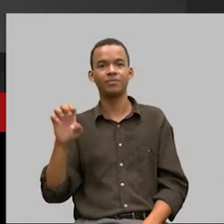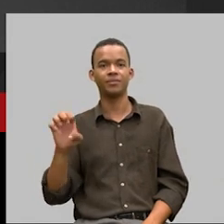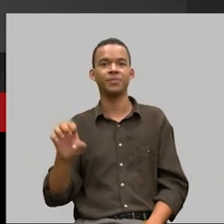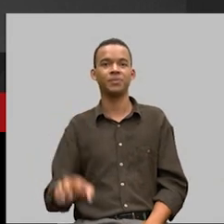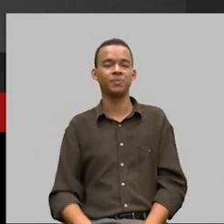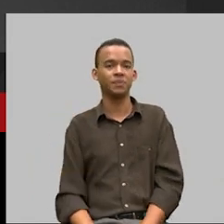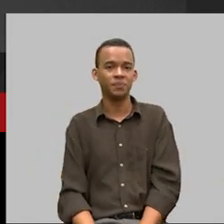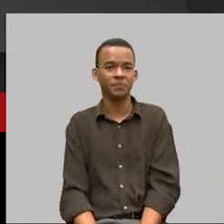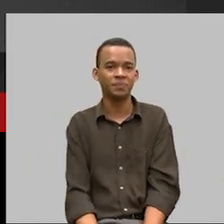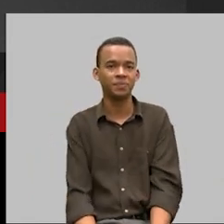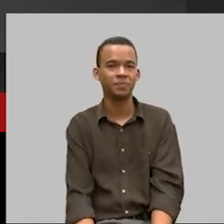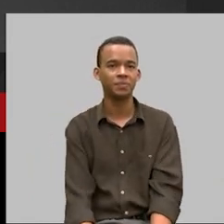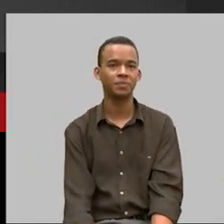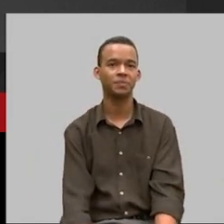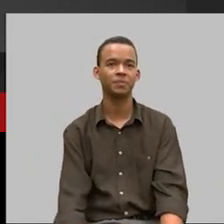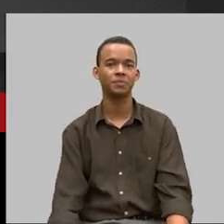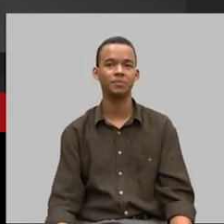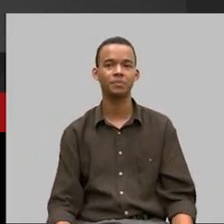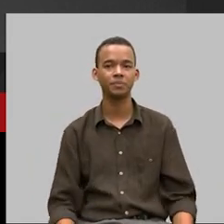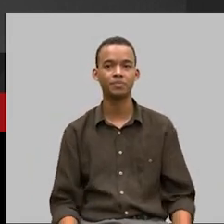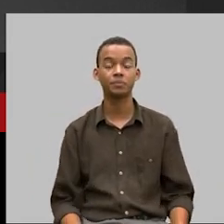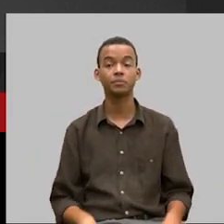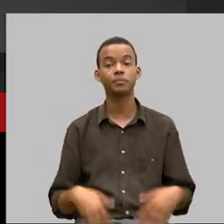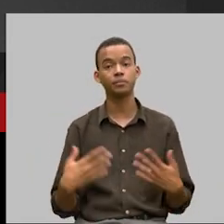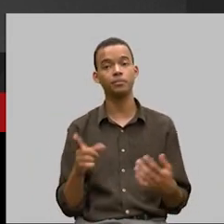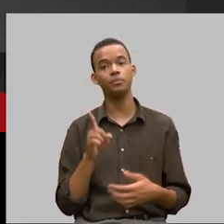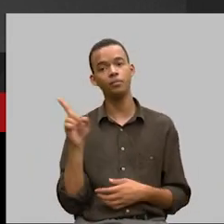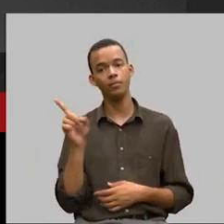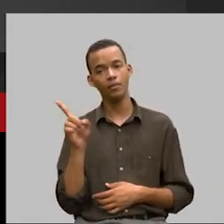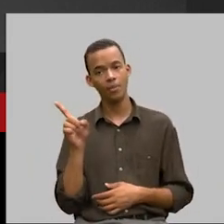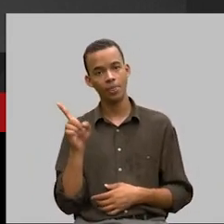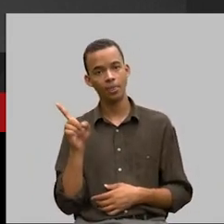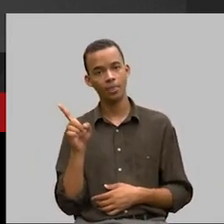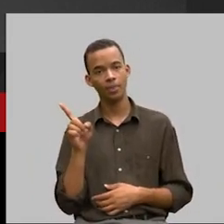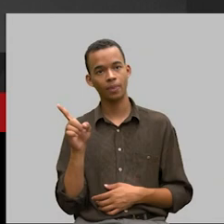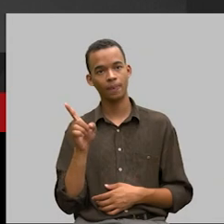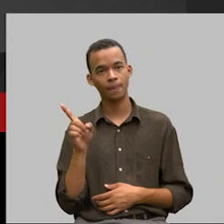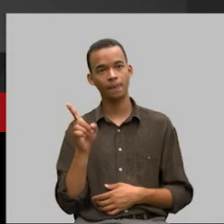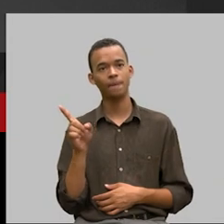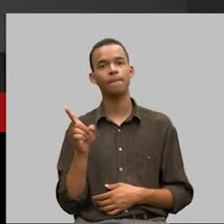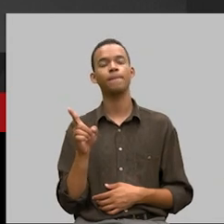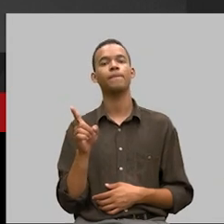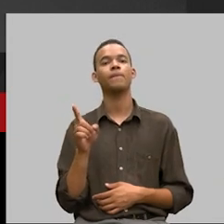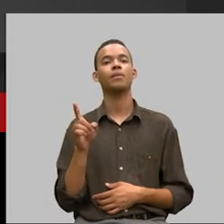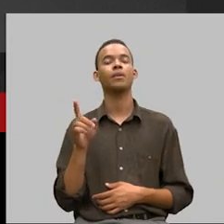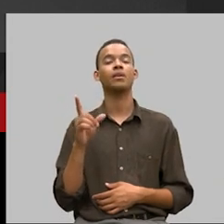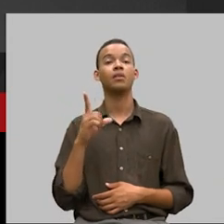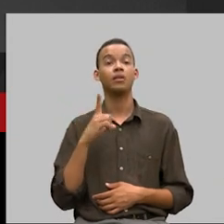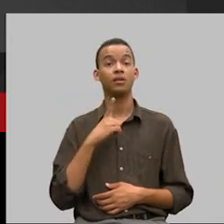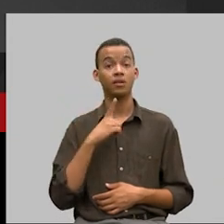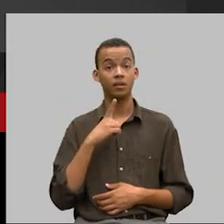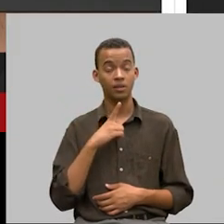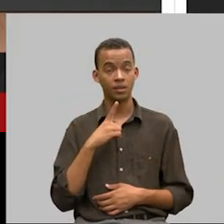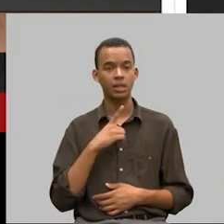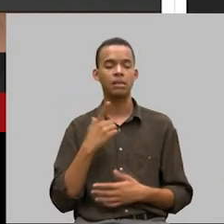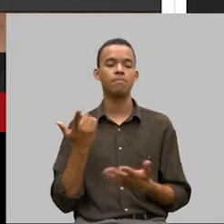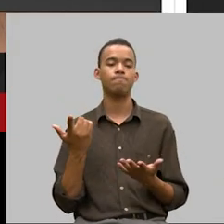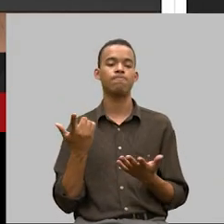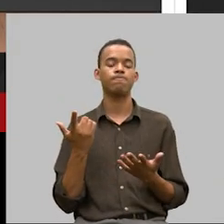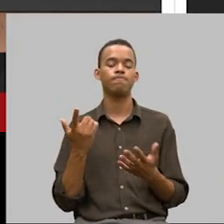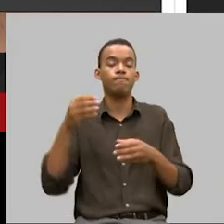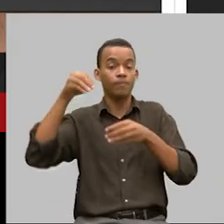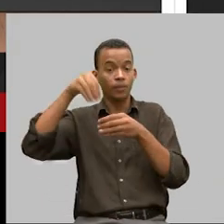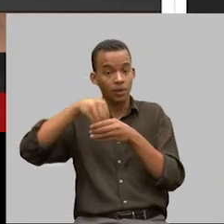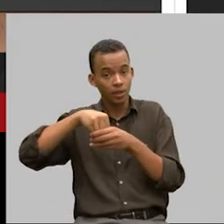Educação e aí lá no plano gente tem metas tem estratégias e tem táticas